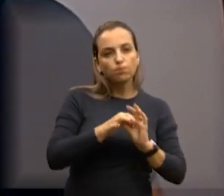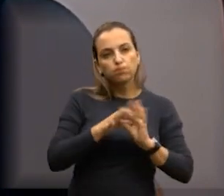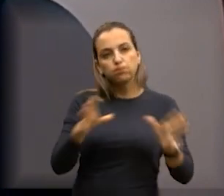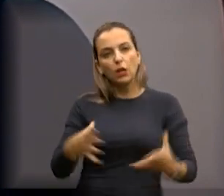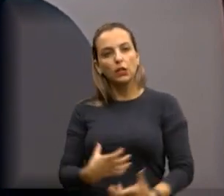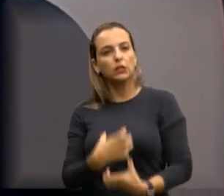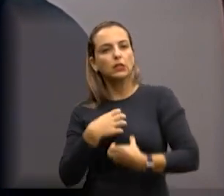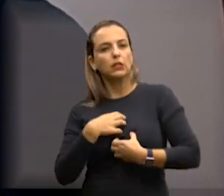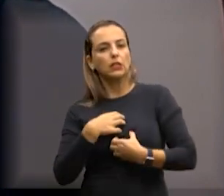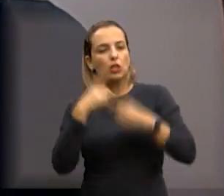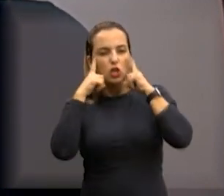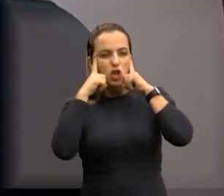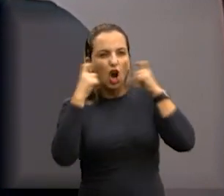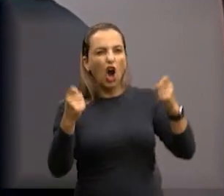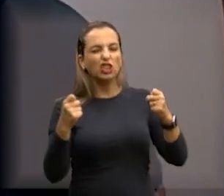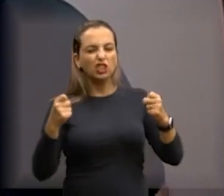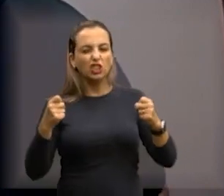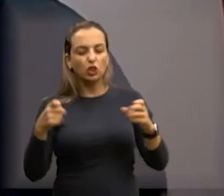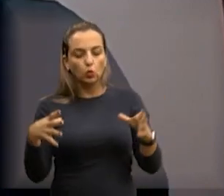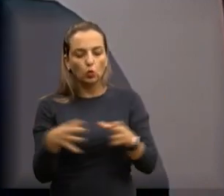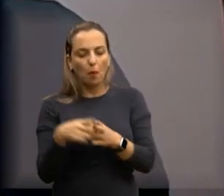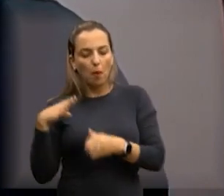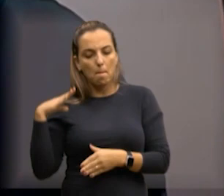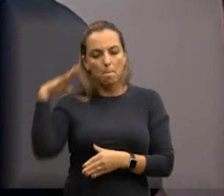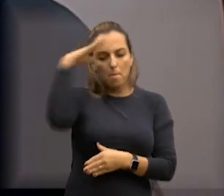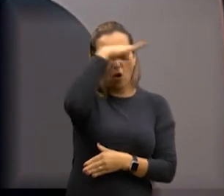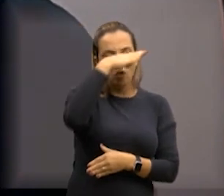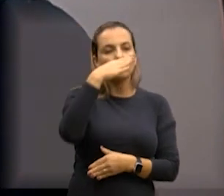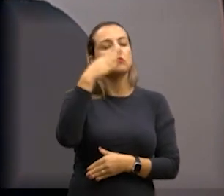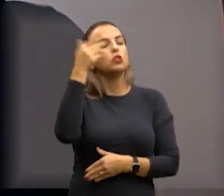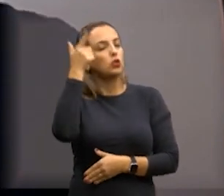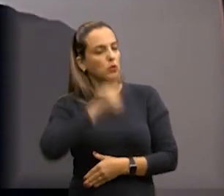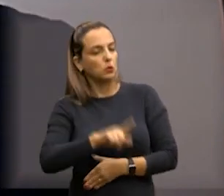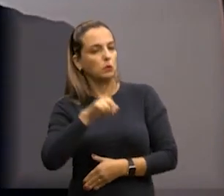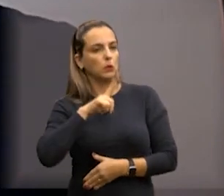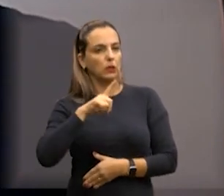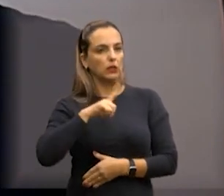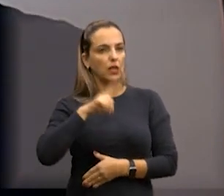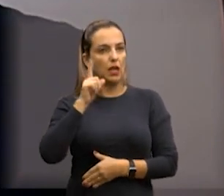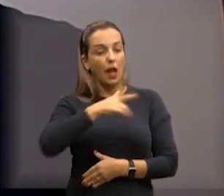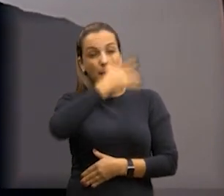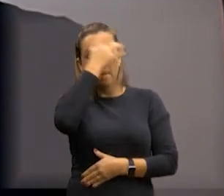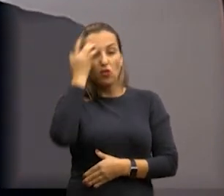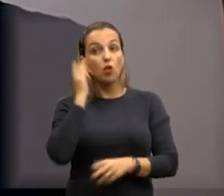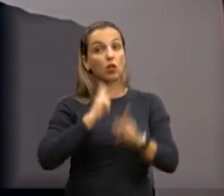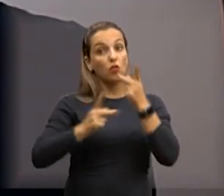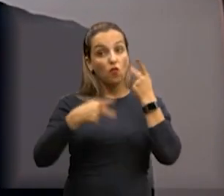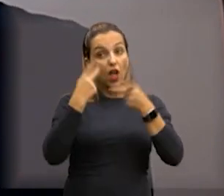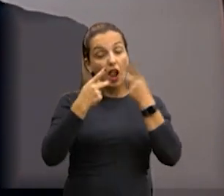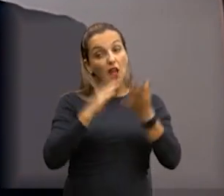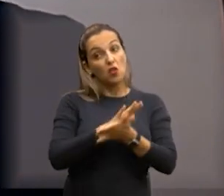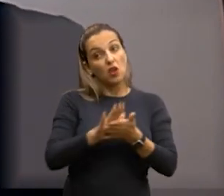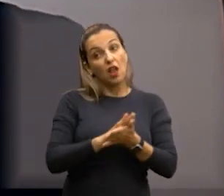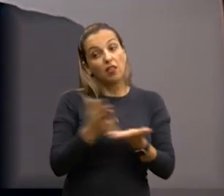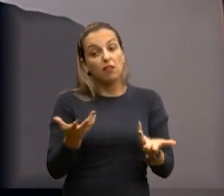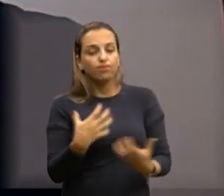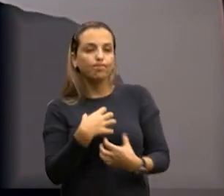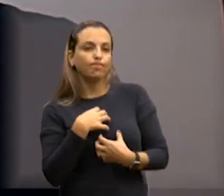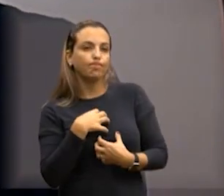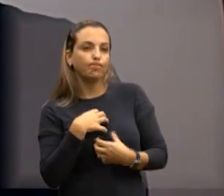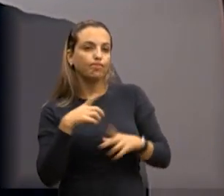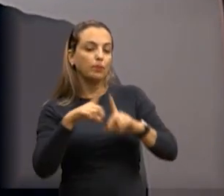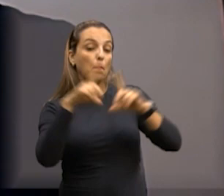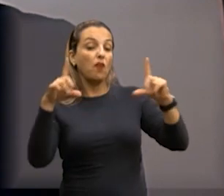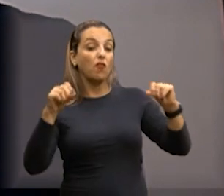de ódio que o bolsonarismo deixou como herança. Aqueles que não se pronunciaram, eu sinto muito. Mas como diz a